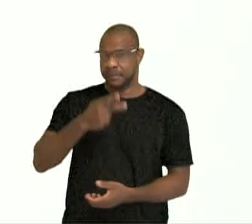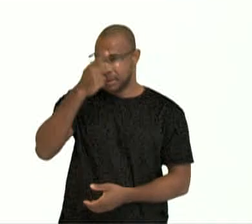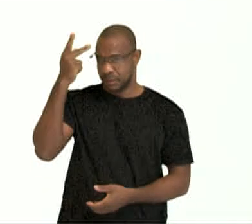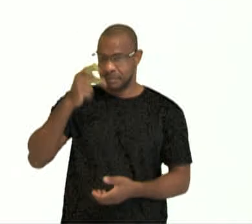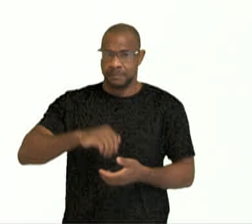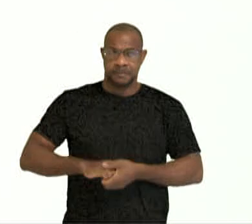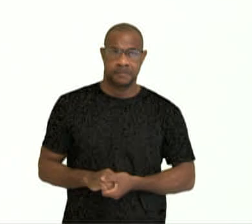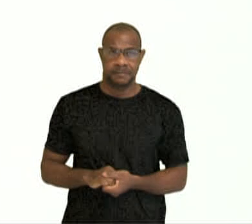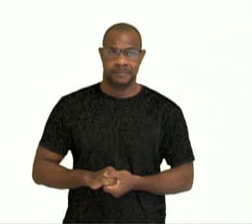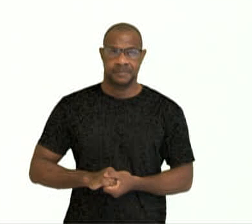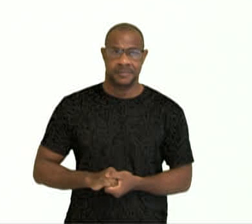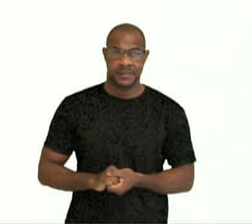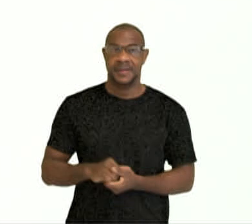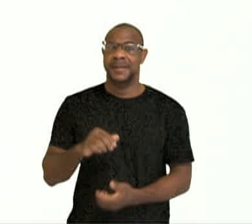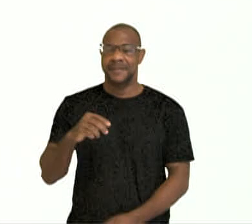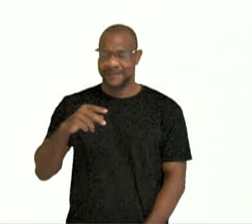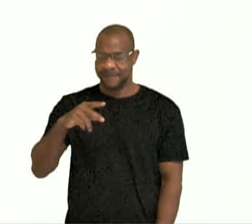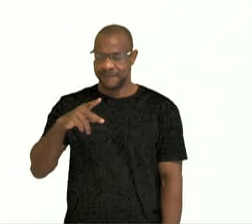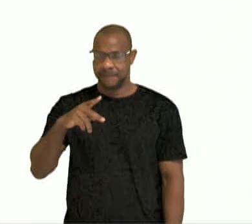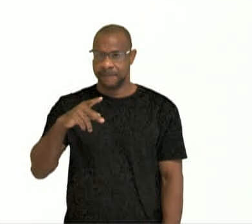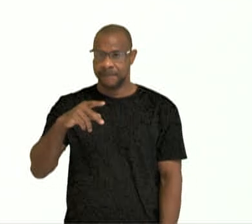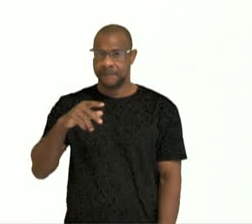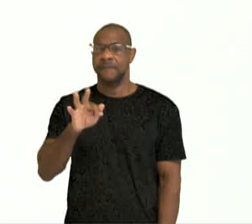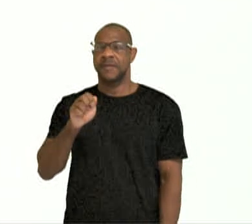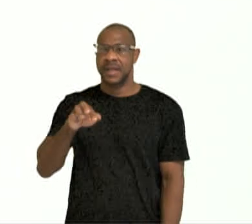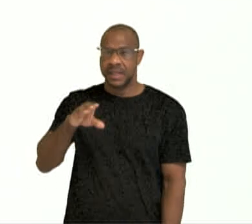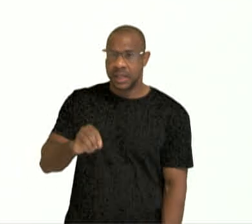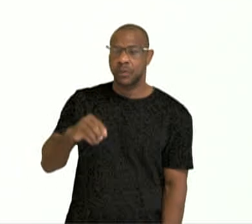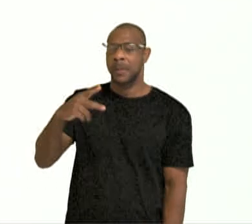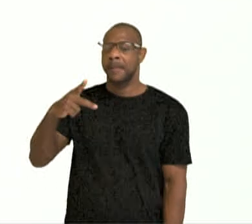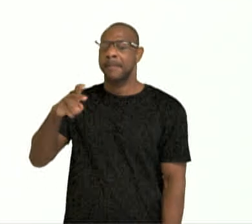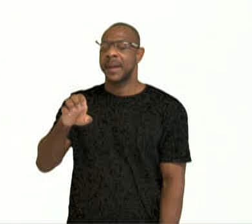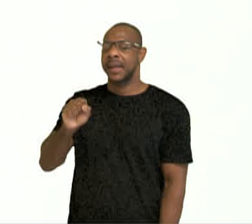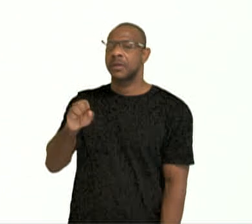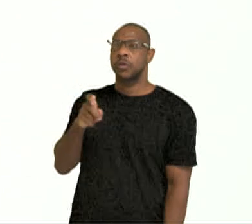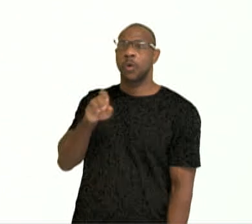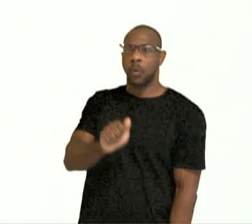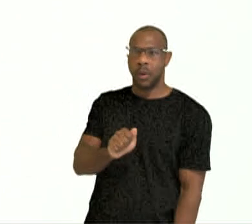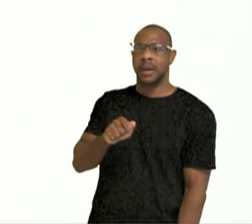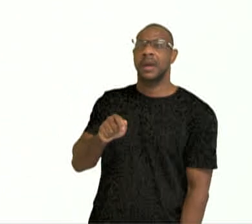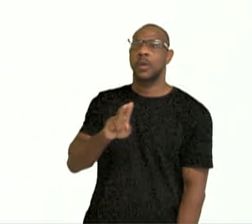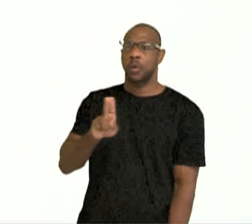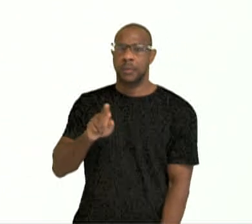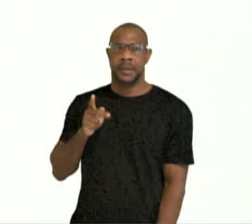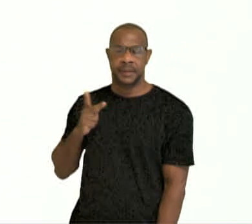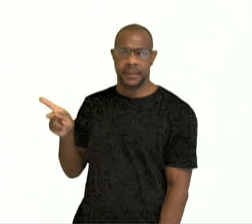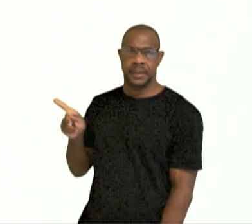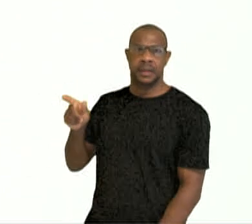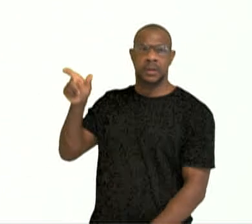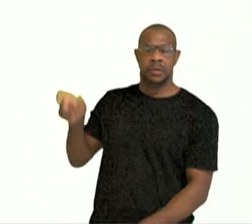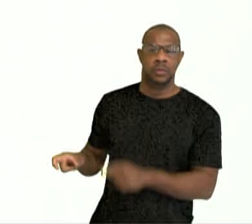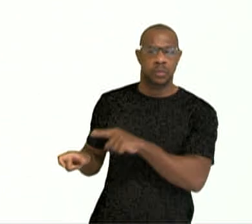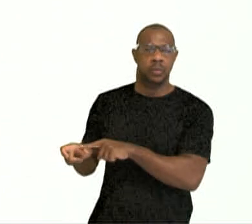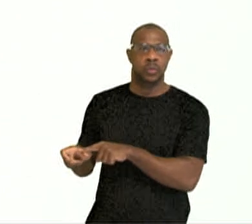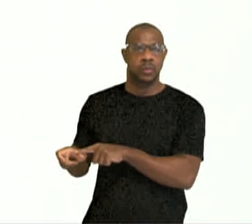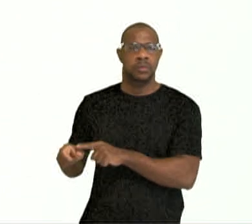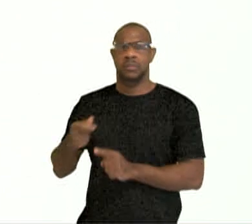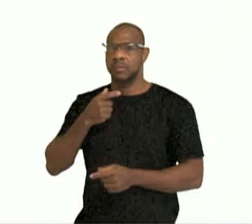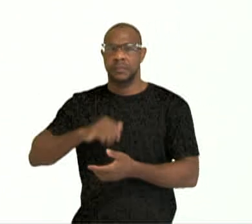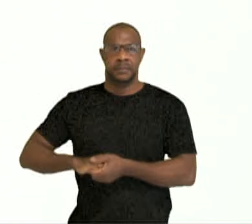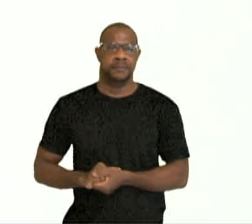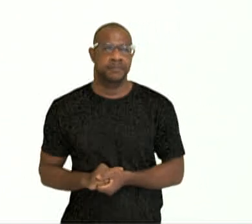Modernista português, Fernando Pessoa, famoso por criar heterônimos, ou seja, inventar poetas dotados